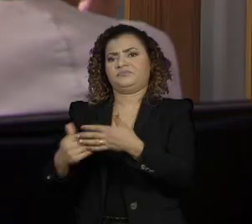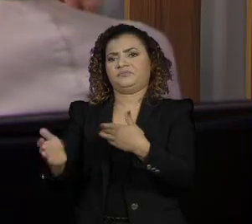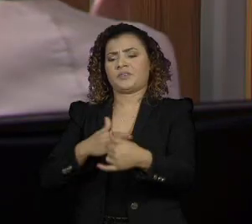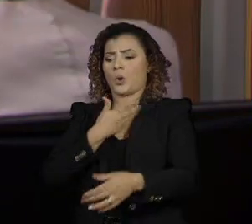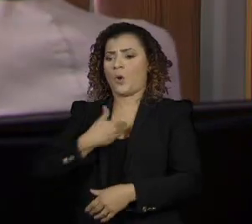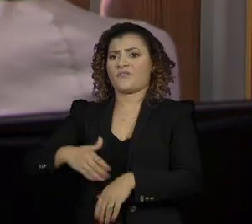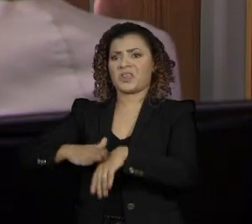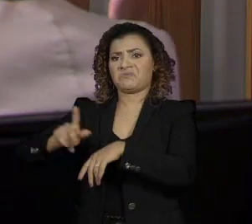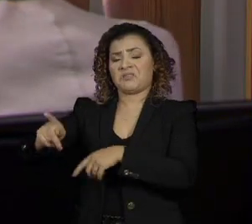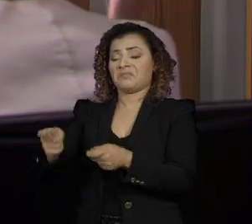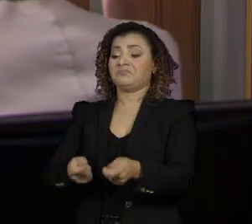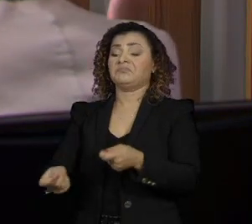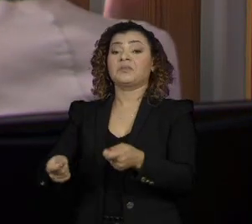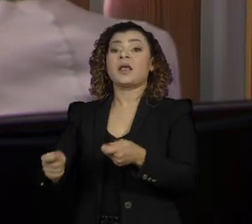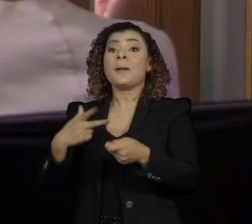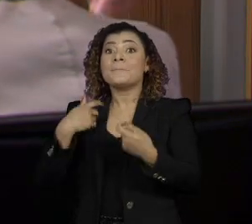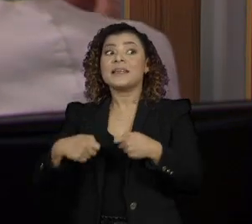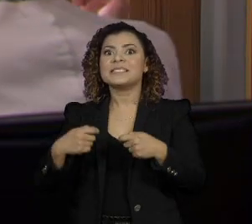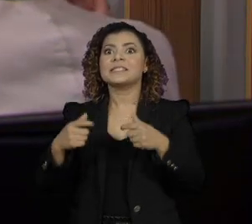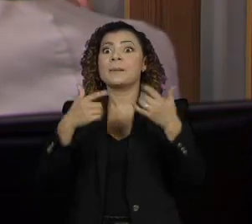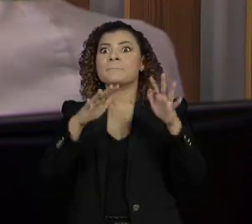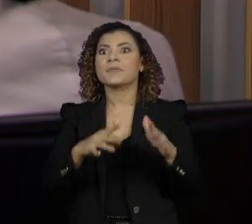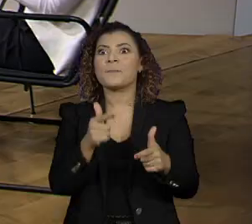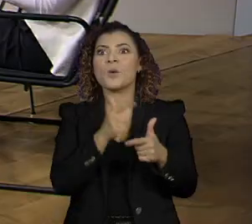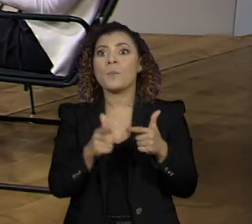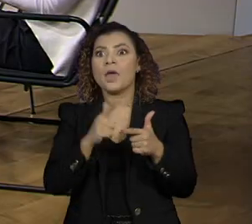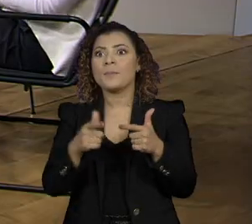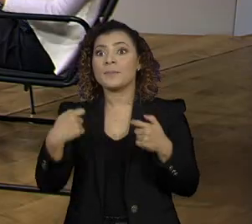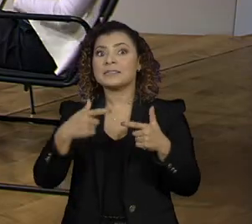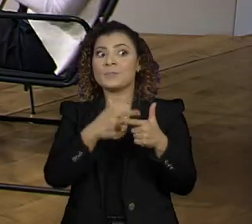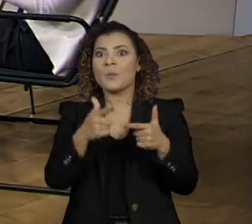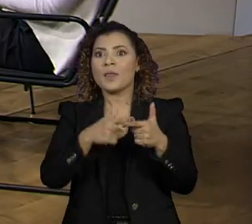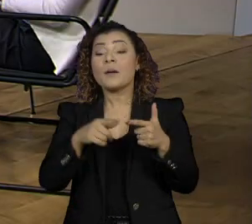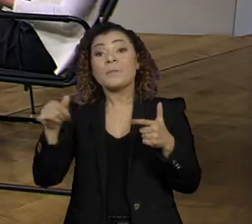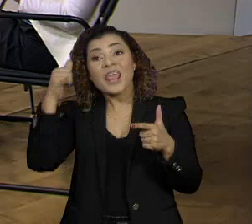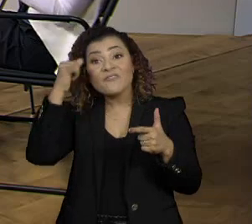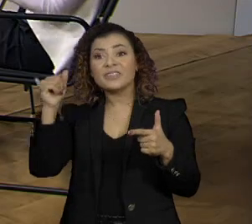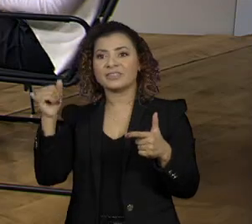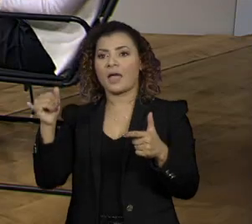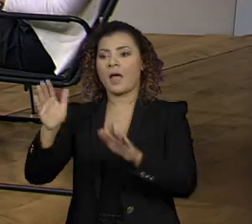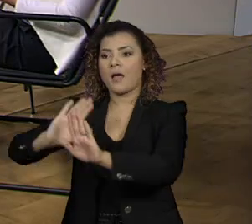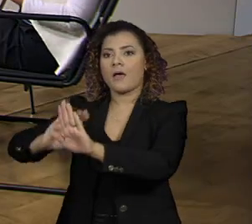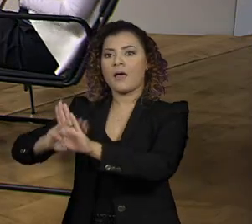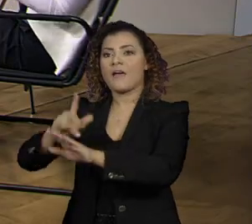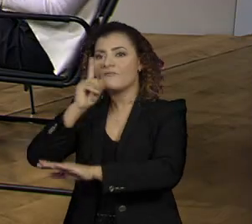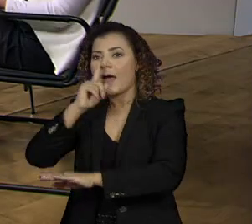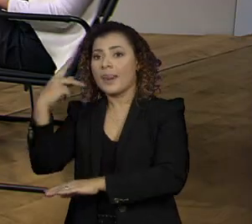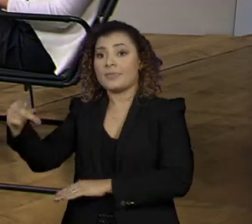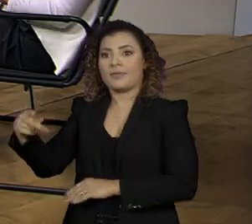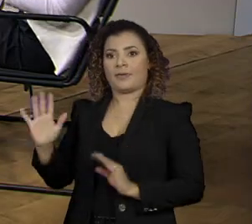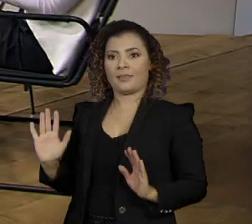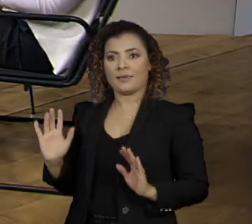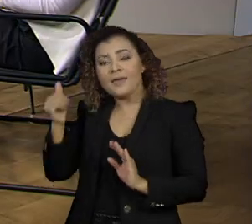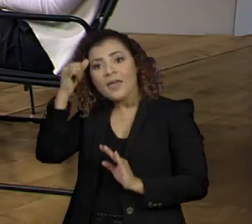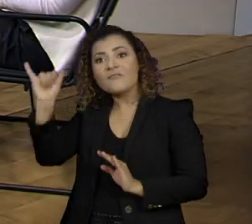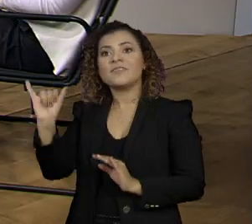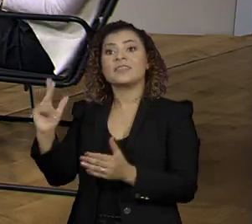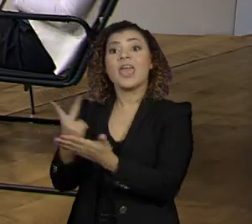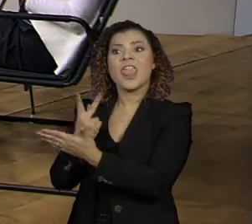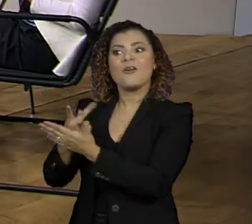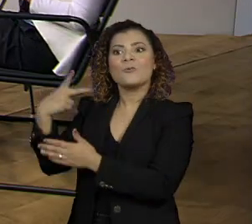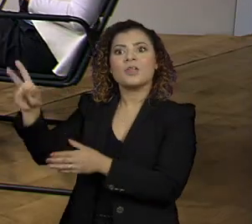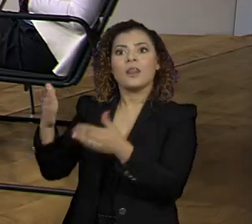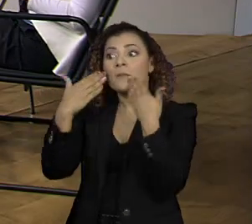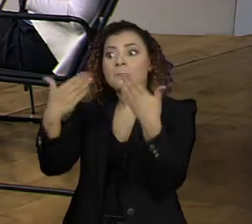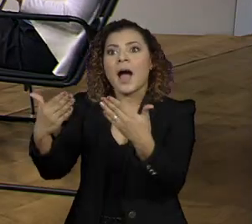e ele tem que manter sempre o caos na altura, inclusive para a gente não perceber ou não conseguir sinalizar essas falhas de maneira mais evidente,